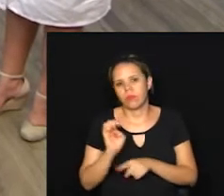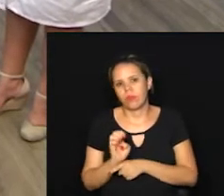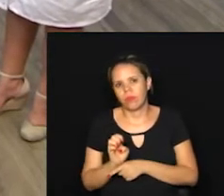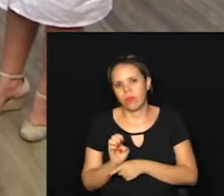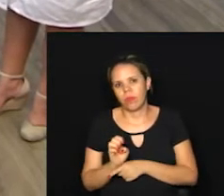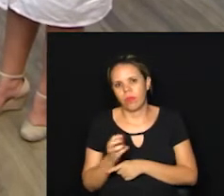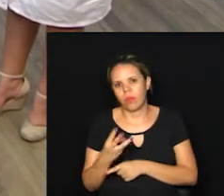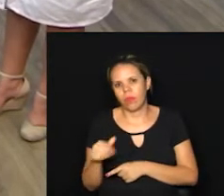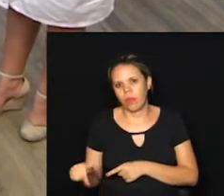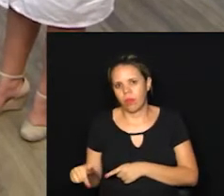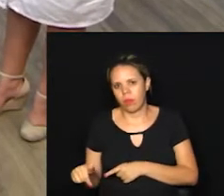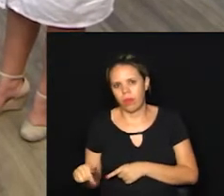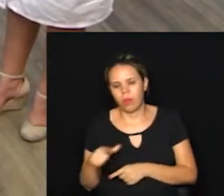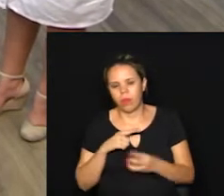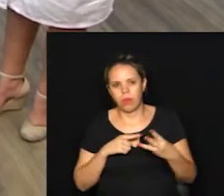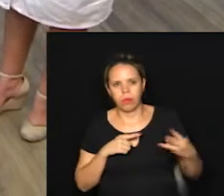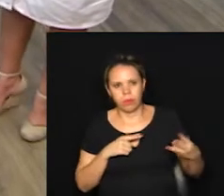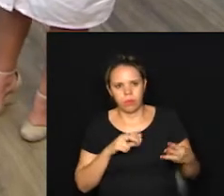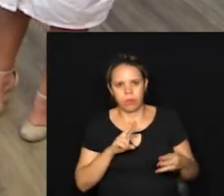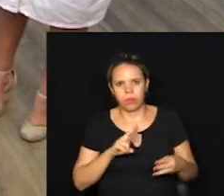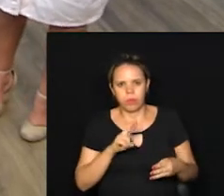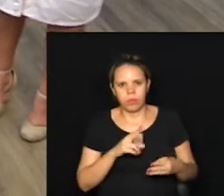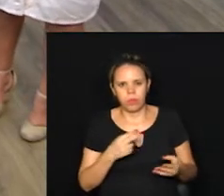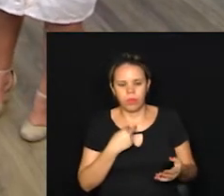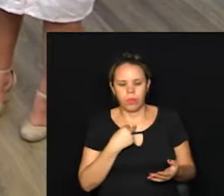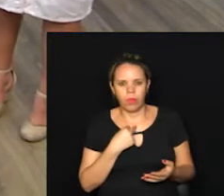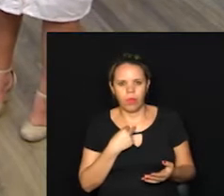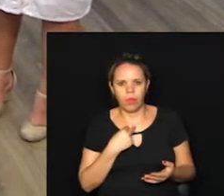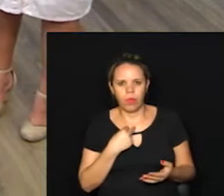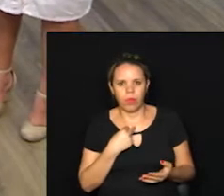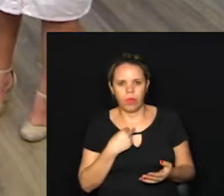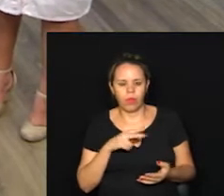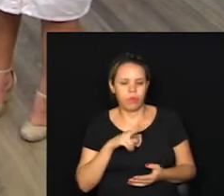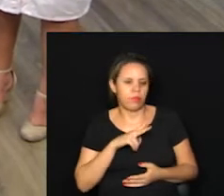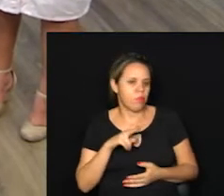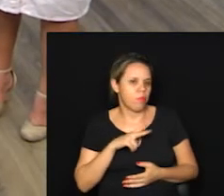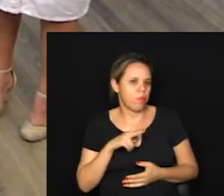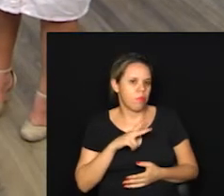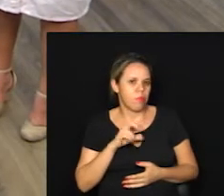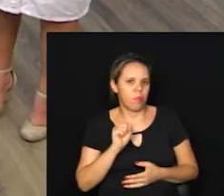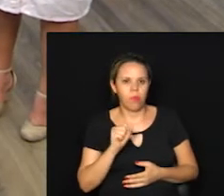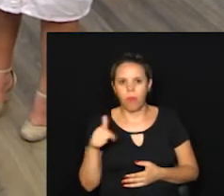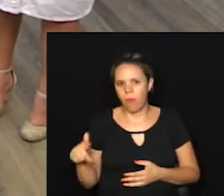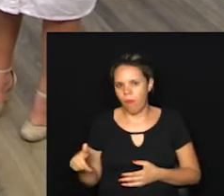dos 37, 33 ocupados. E do particular,